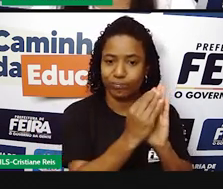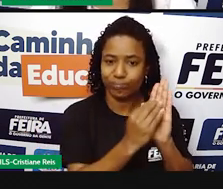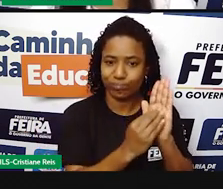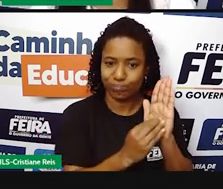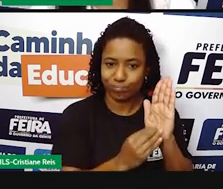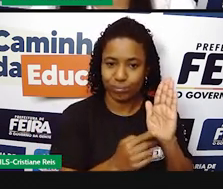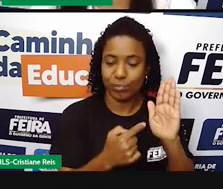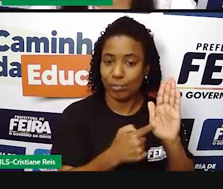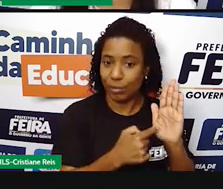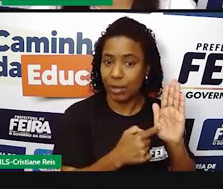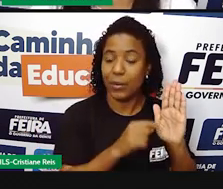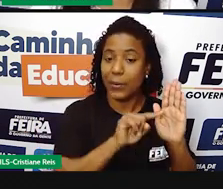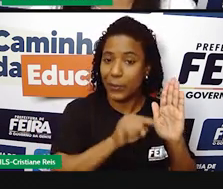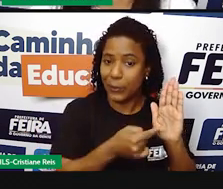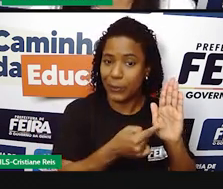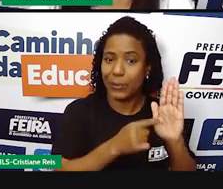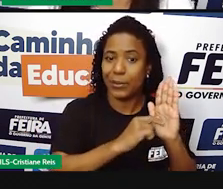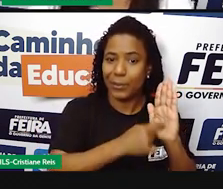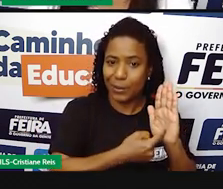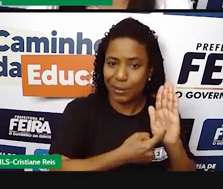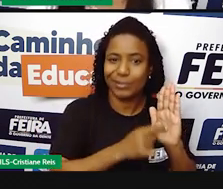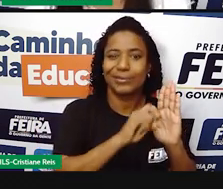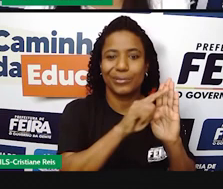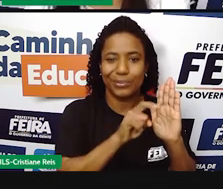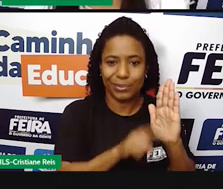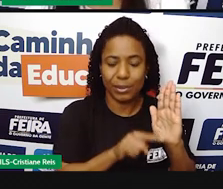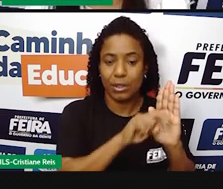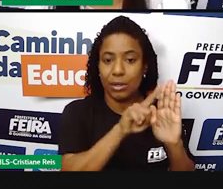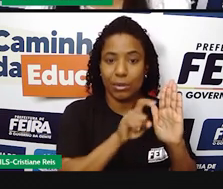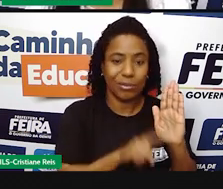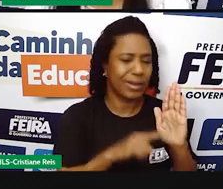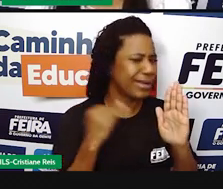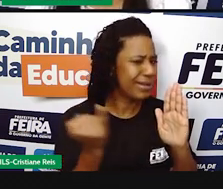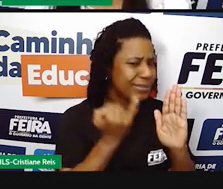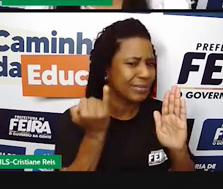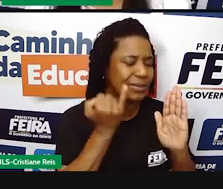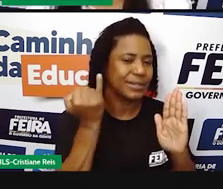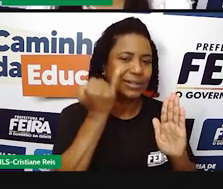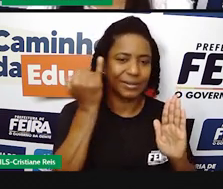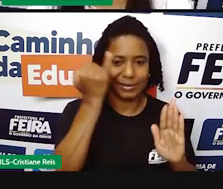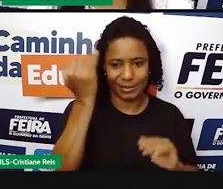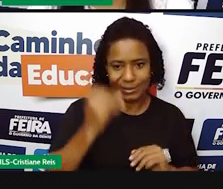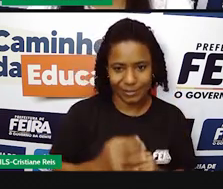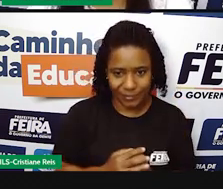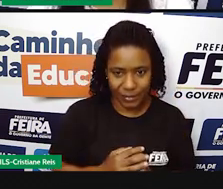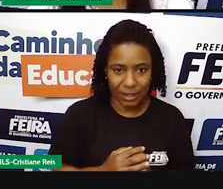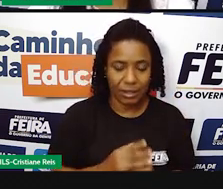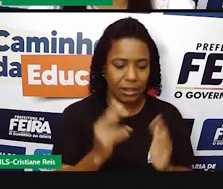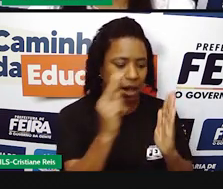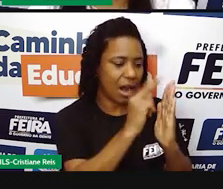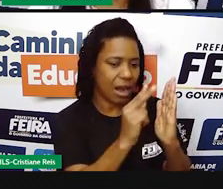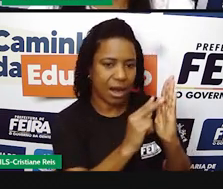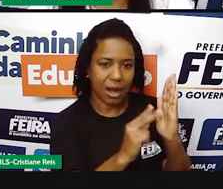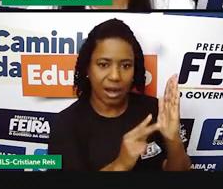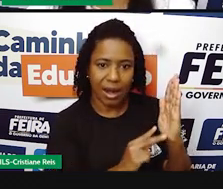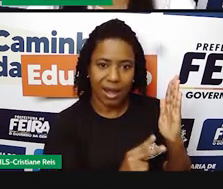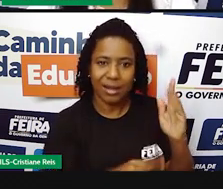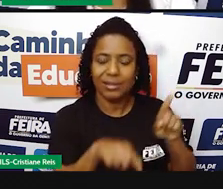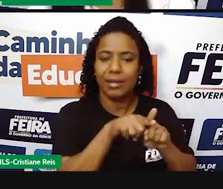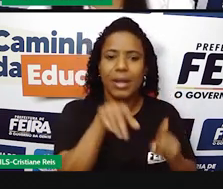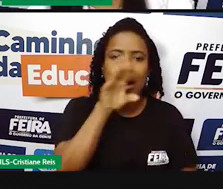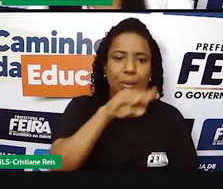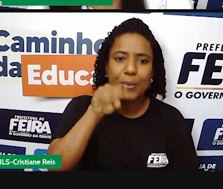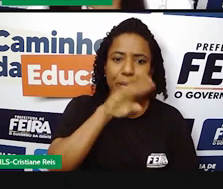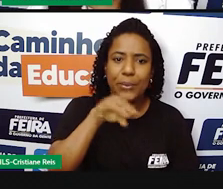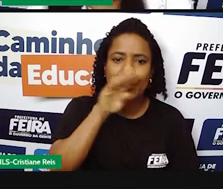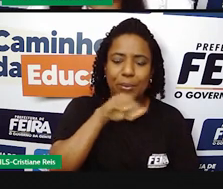ela vai guiar e ela vai organizar a forma como a gente vai ler. E aí, não só na entonação, na oralização, mas quando